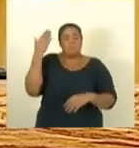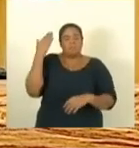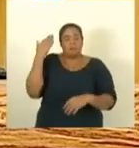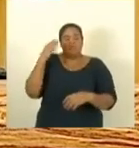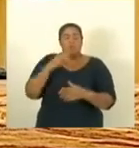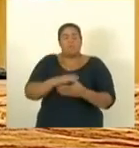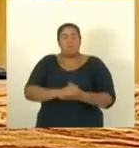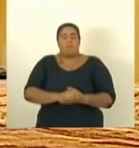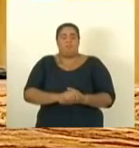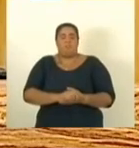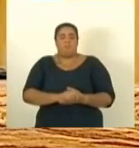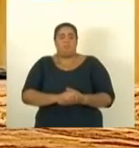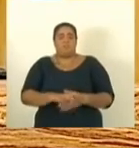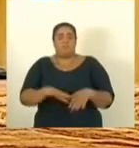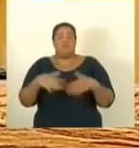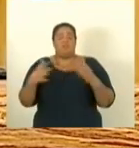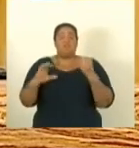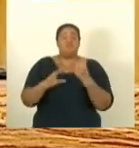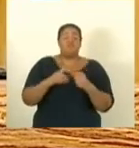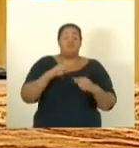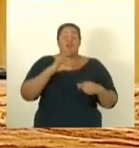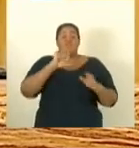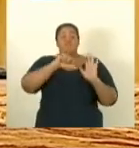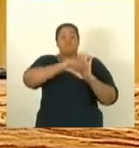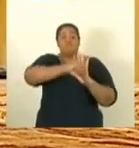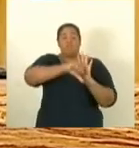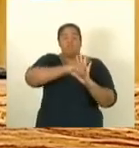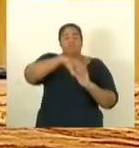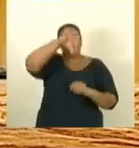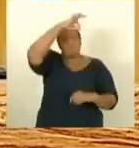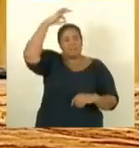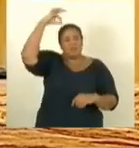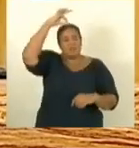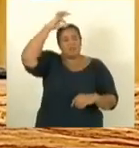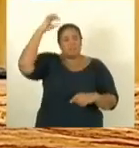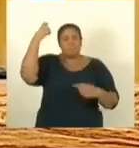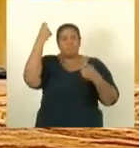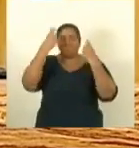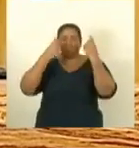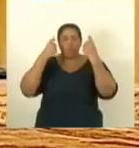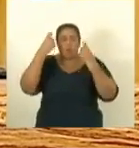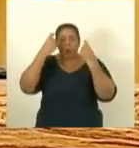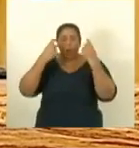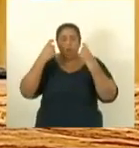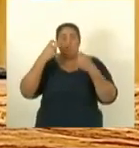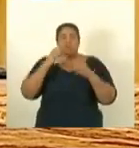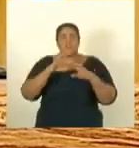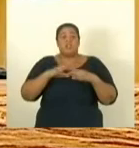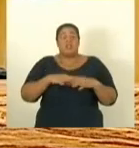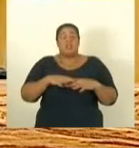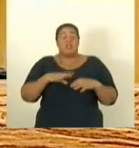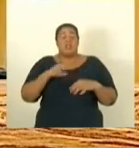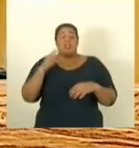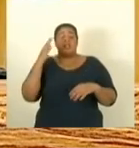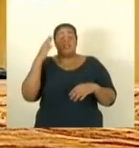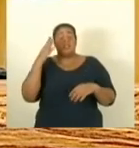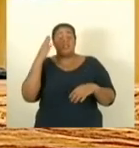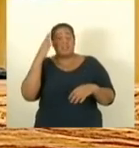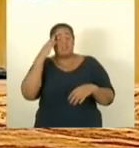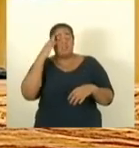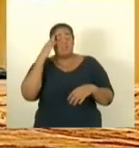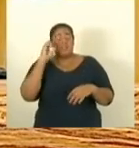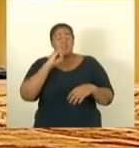é preocupante e ainda fica muito mais exposta, presidente, quando alguém da segurança é